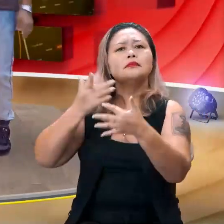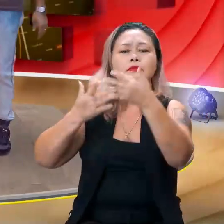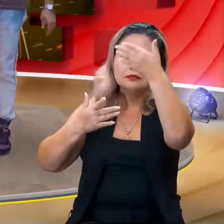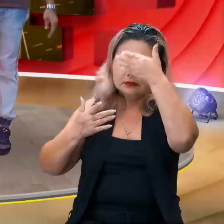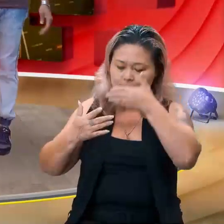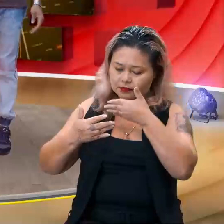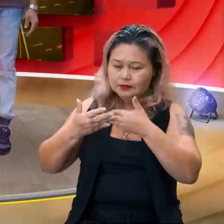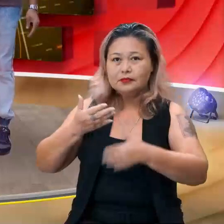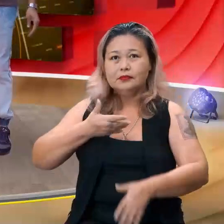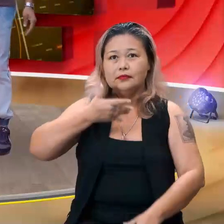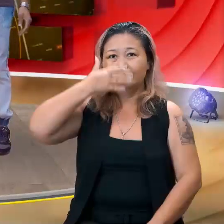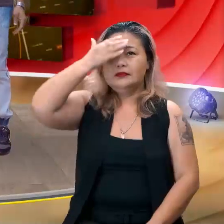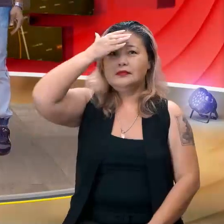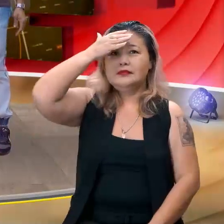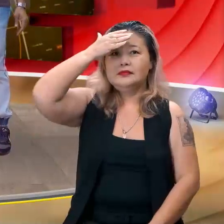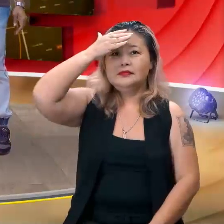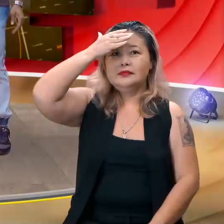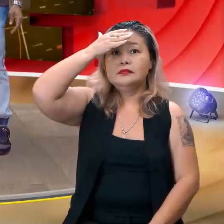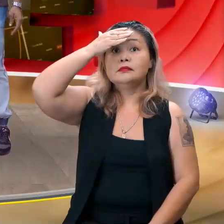que é? Ele passa pra...